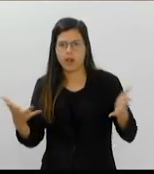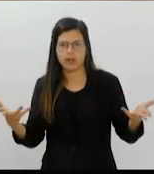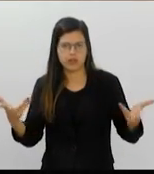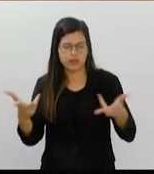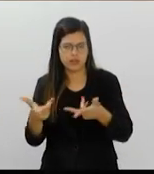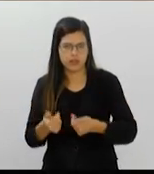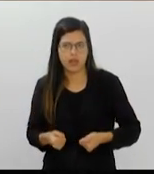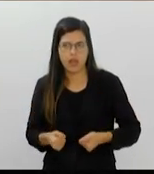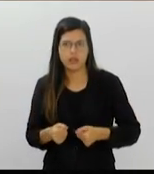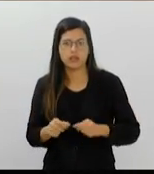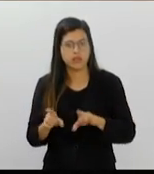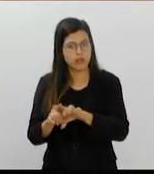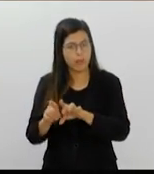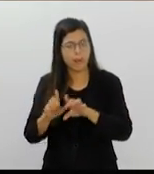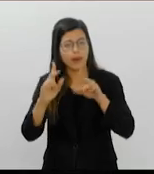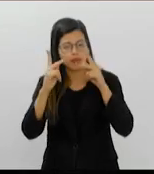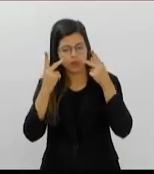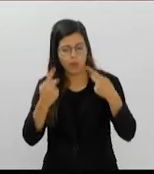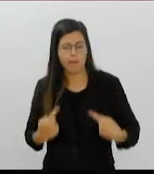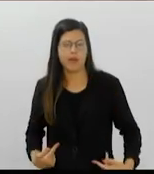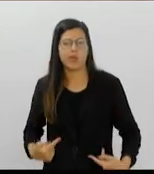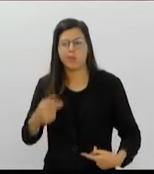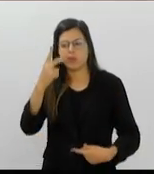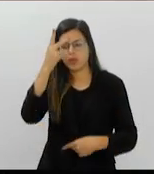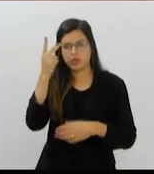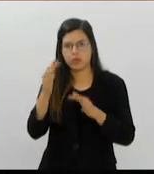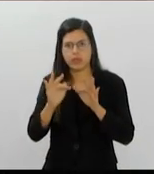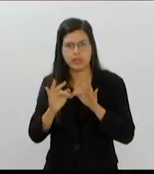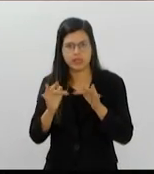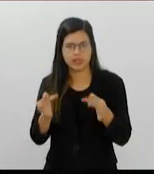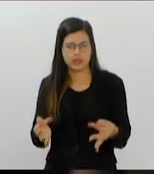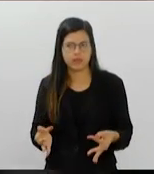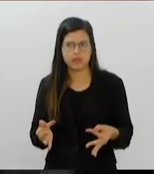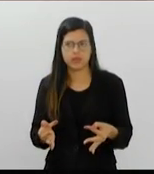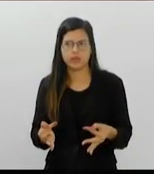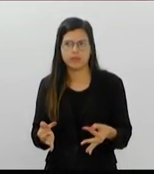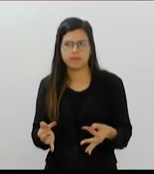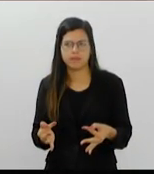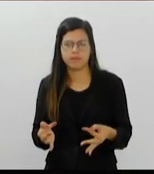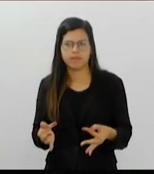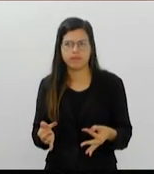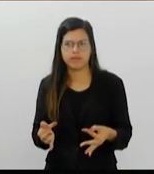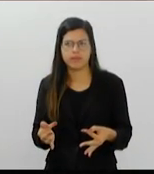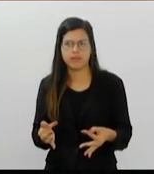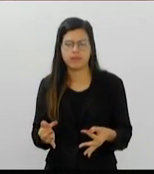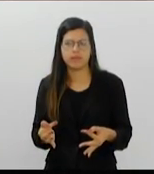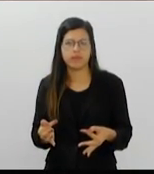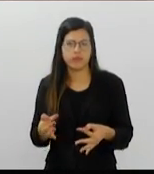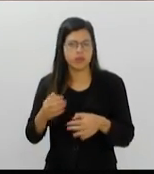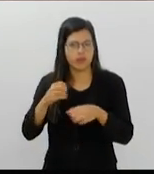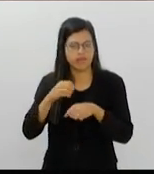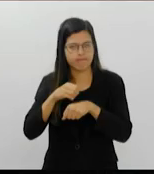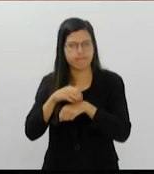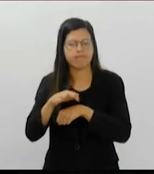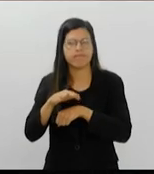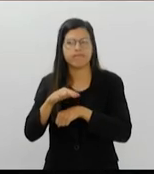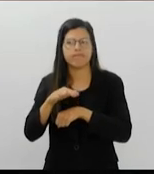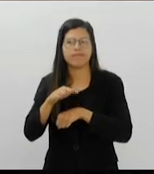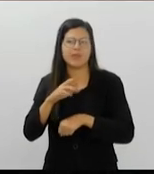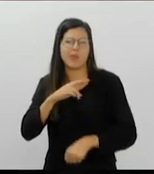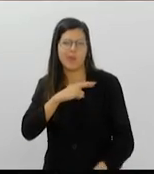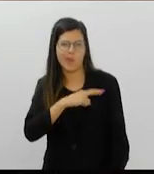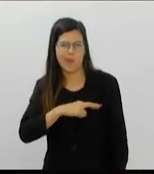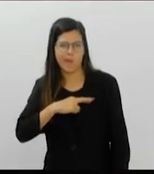ser humano que ele é, uma pessoa humilde, uma pessoa que está levando e leva, né, o